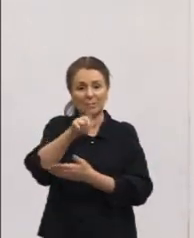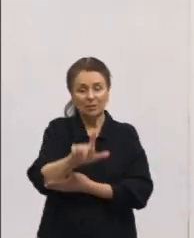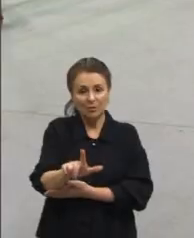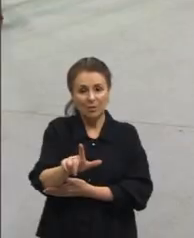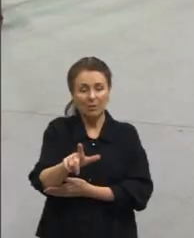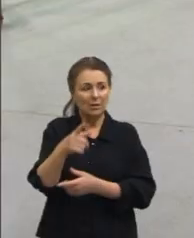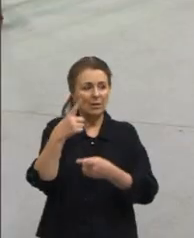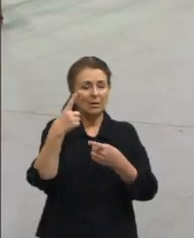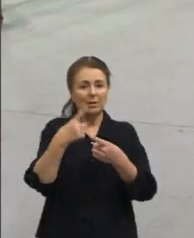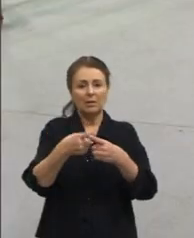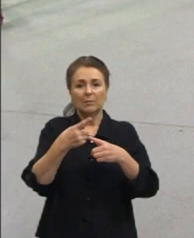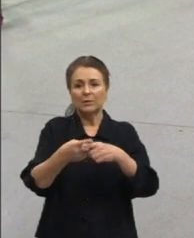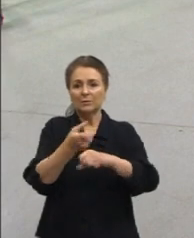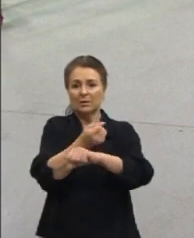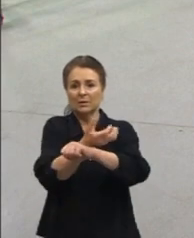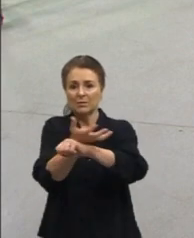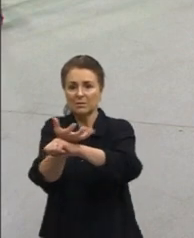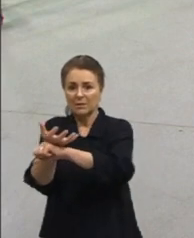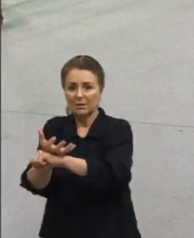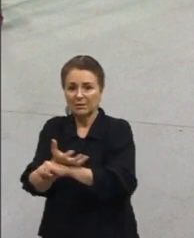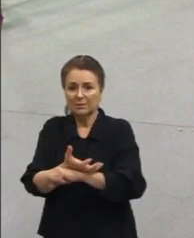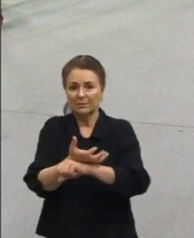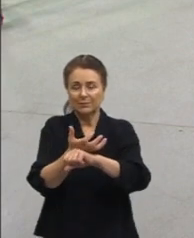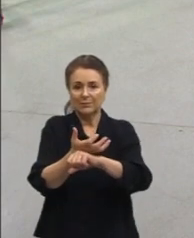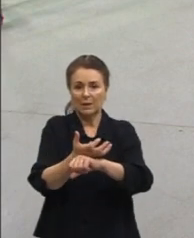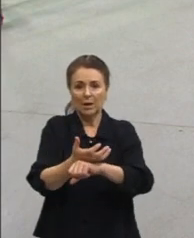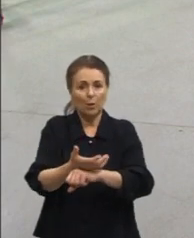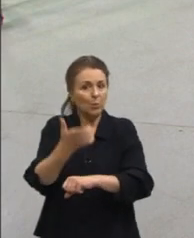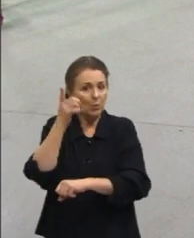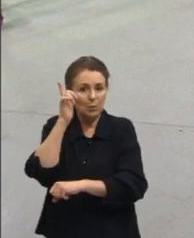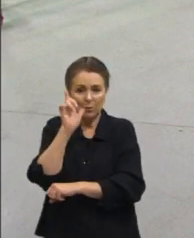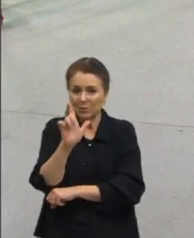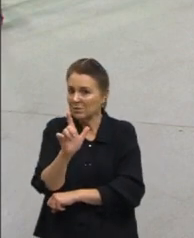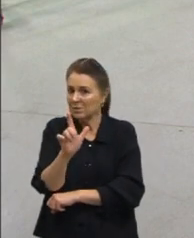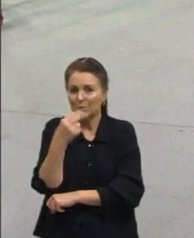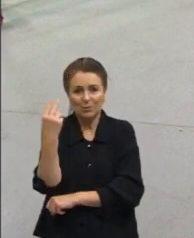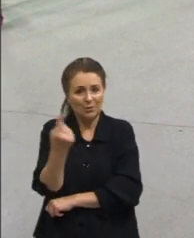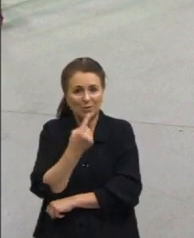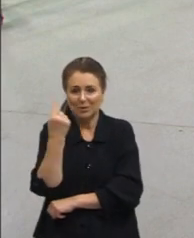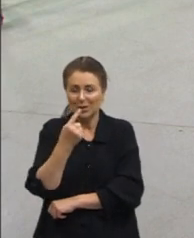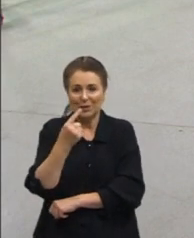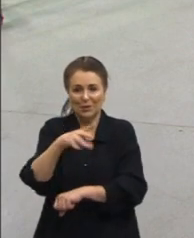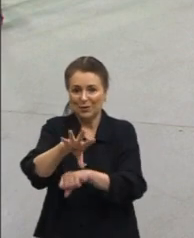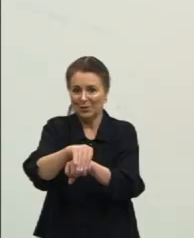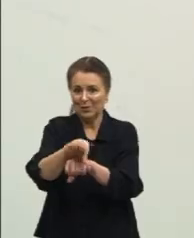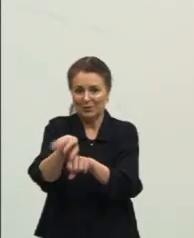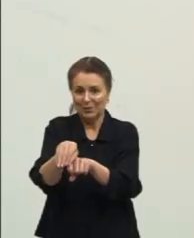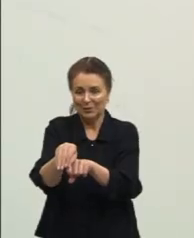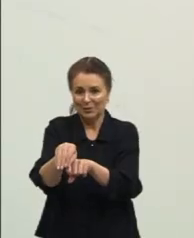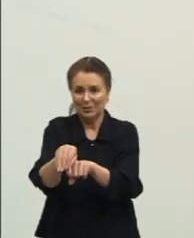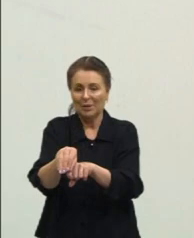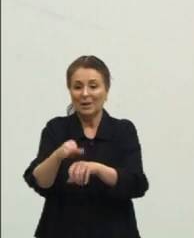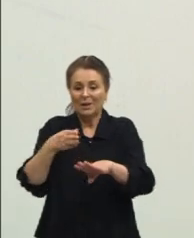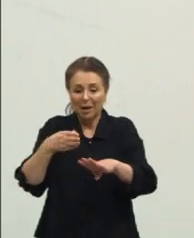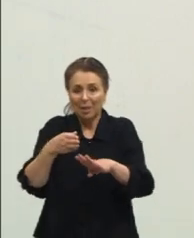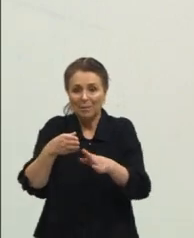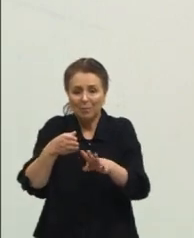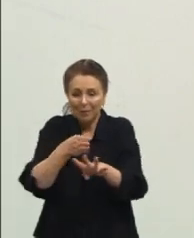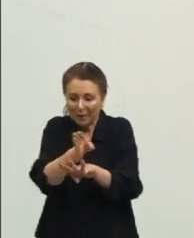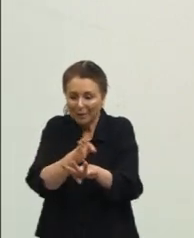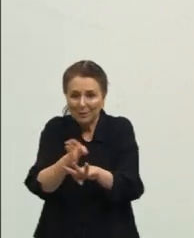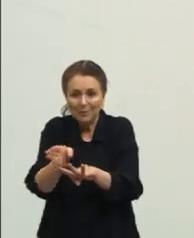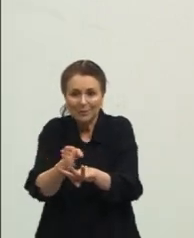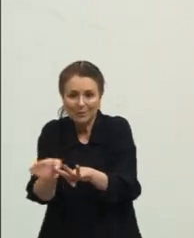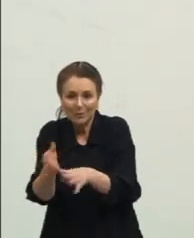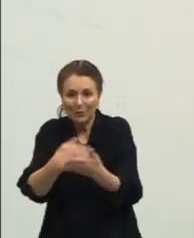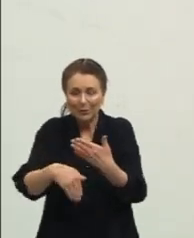porque a interdiscinaridade porque eu sozinho não dou conta do conhecimento Então eu preciso também do diálogo com os outros e para passar essa questão todos essas